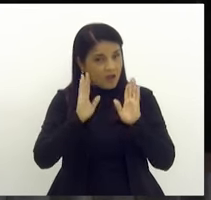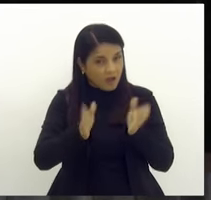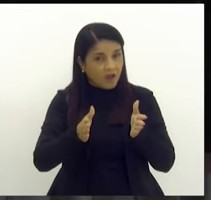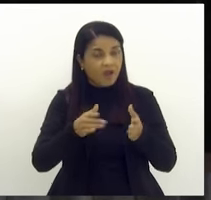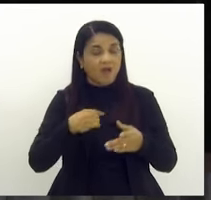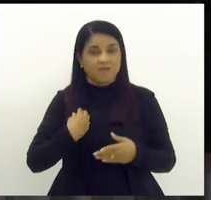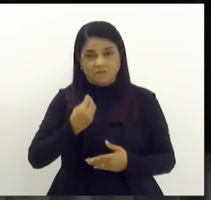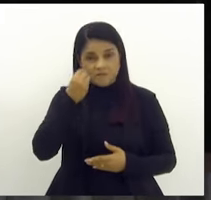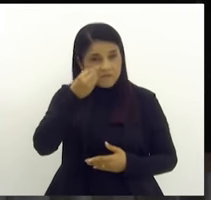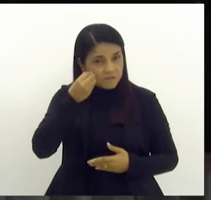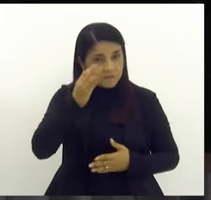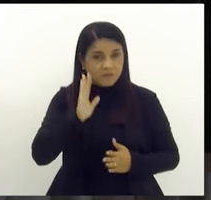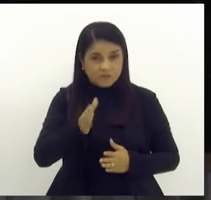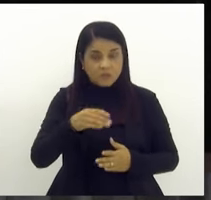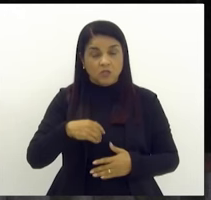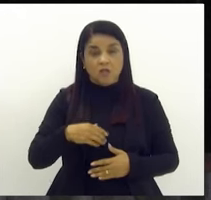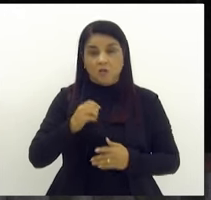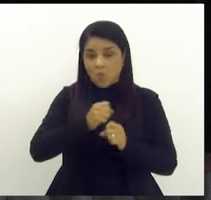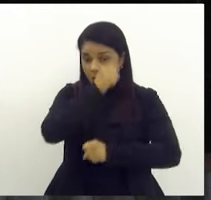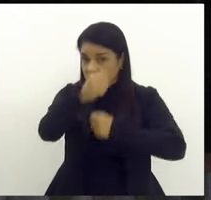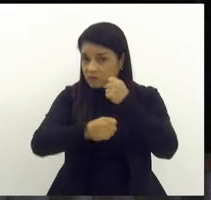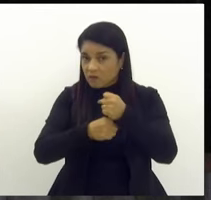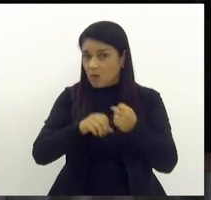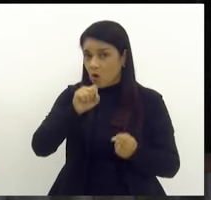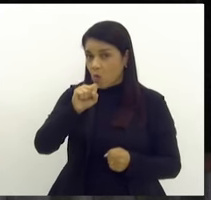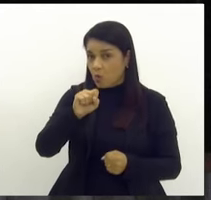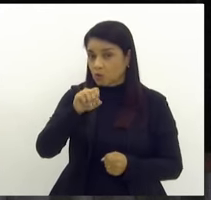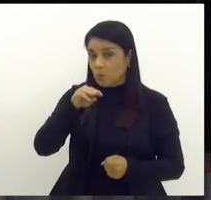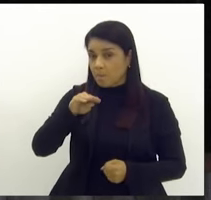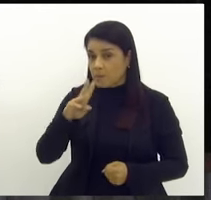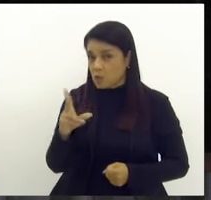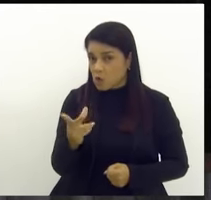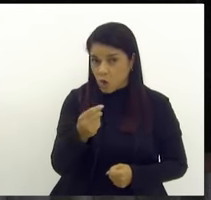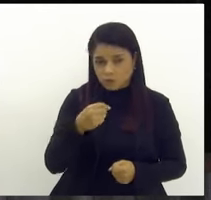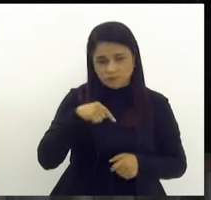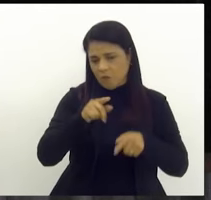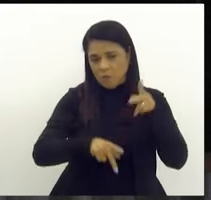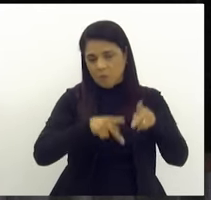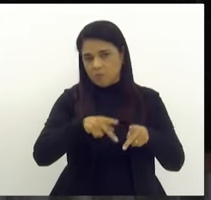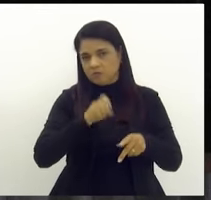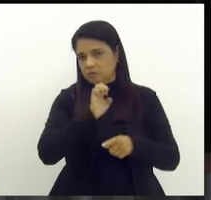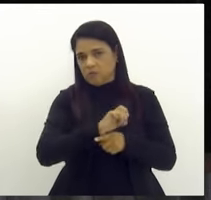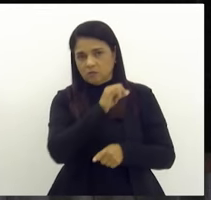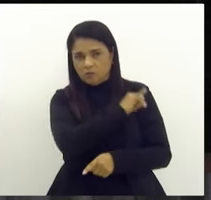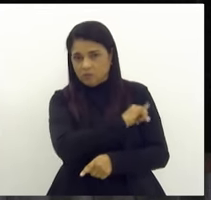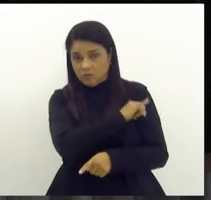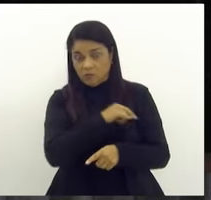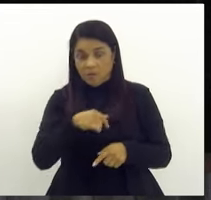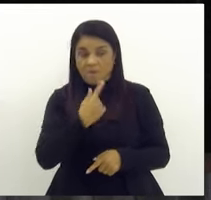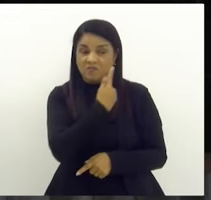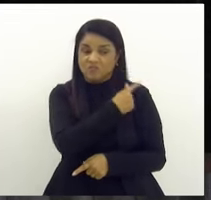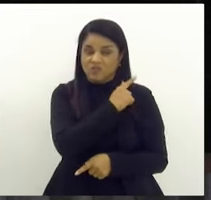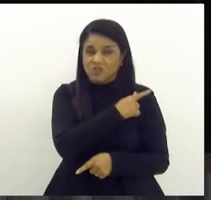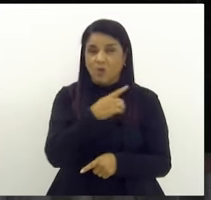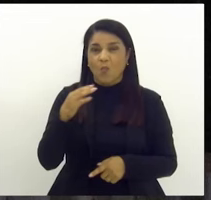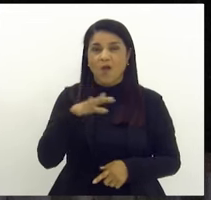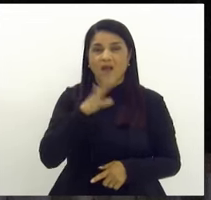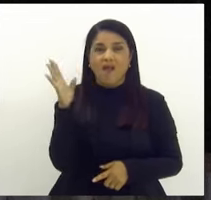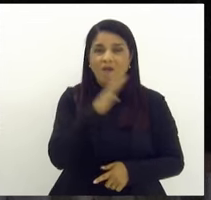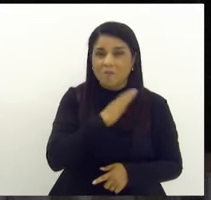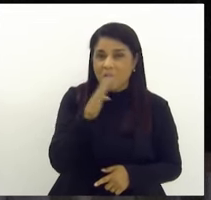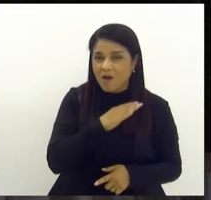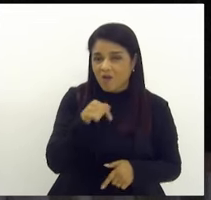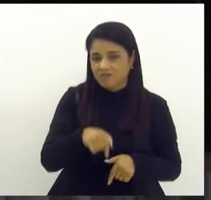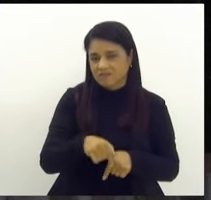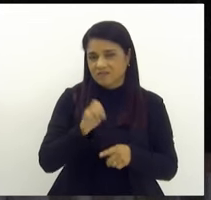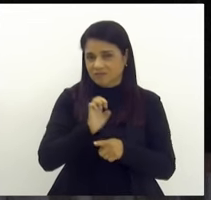o rombo de 8 bilhões pro ano que vem não foi a população do Rio de Janeiro que fez não foi o próprio a gestão do governador do governo do